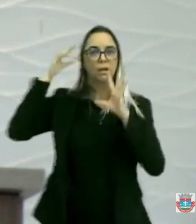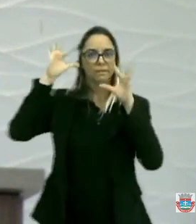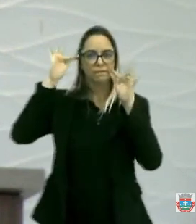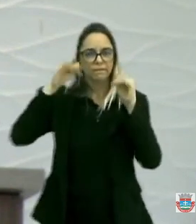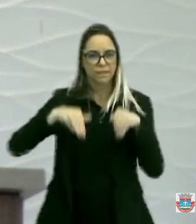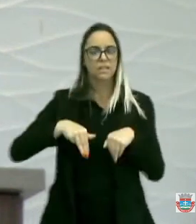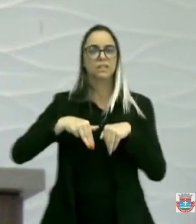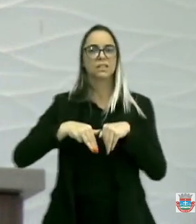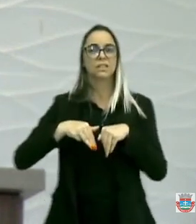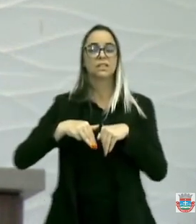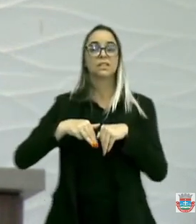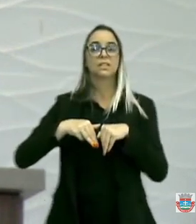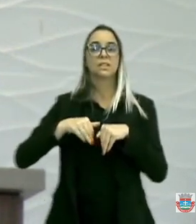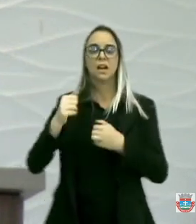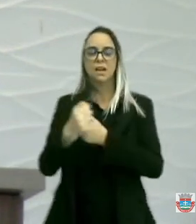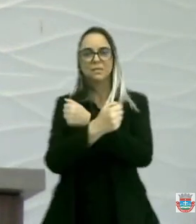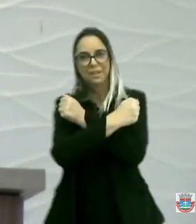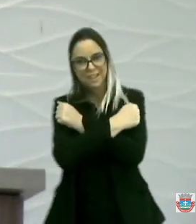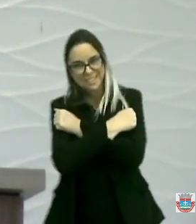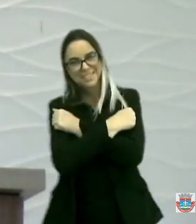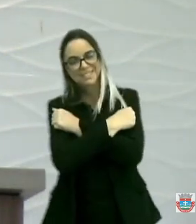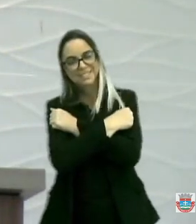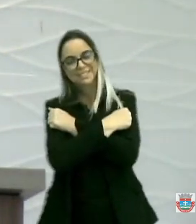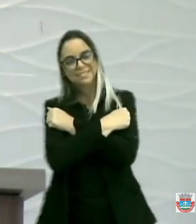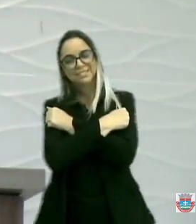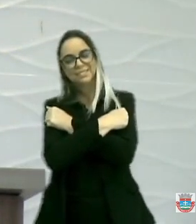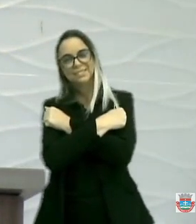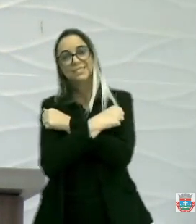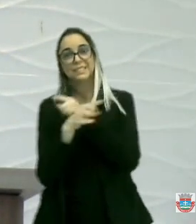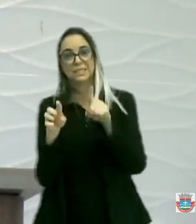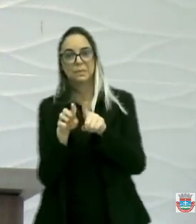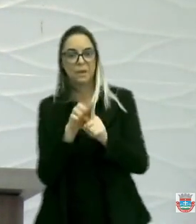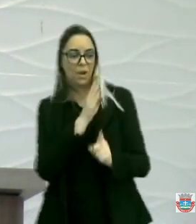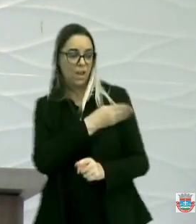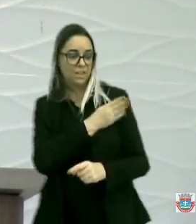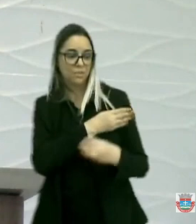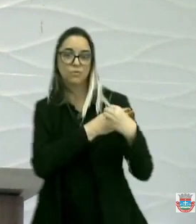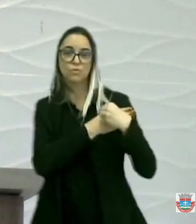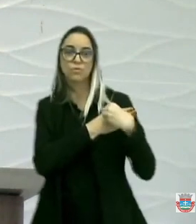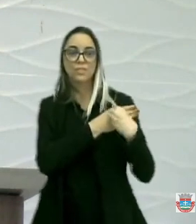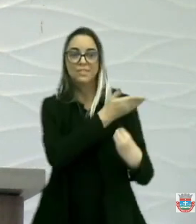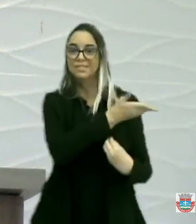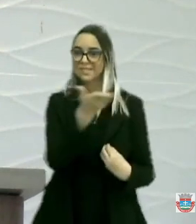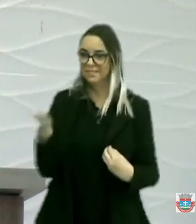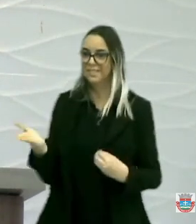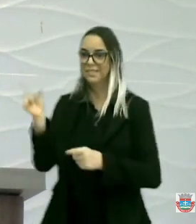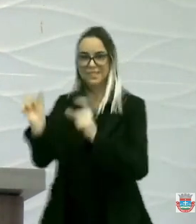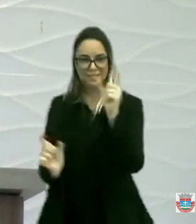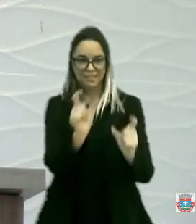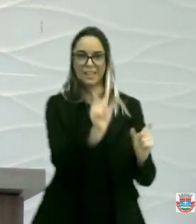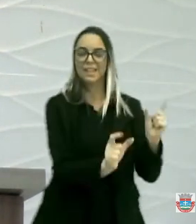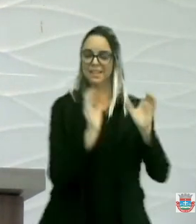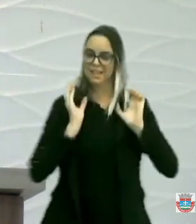e deixar aqui um abraço e um beijo no coração de cada um são bentense